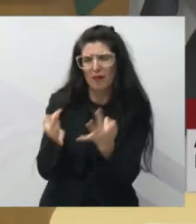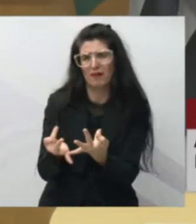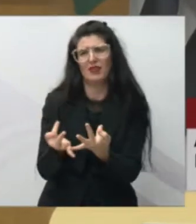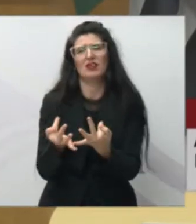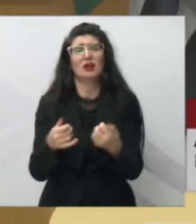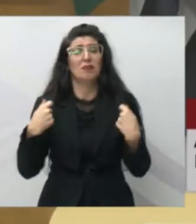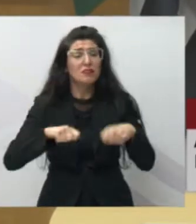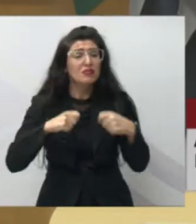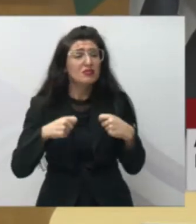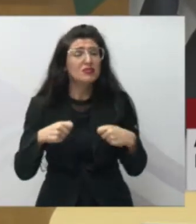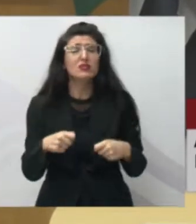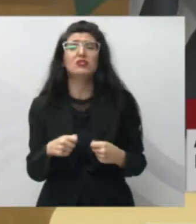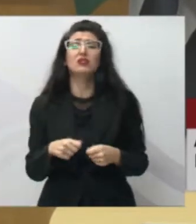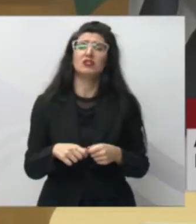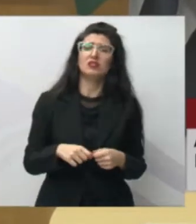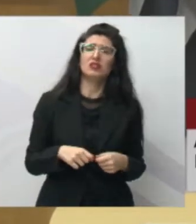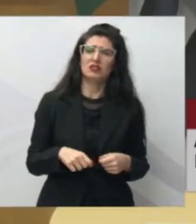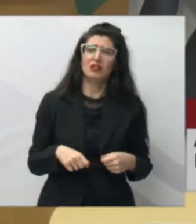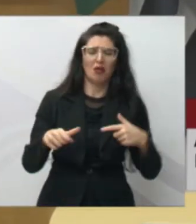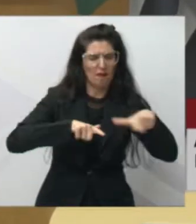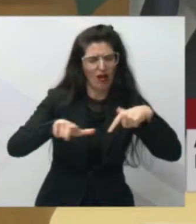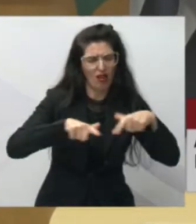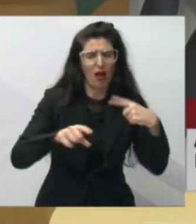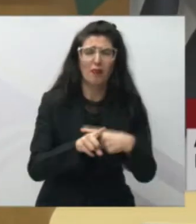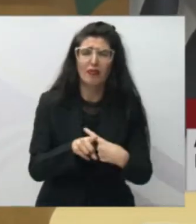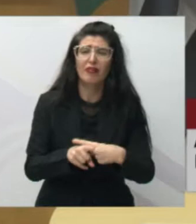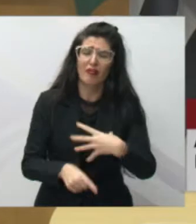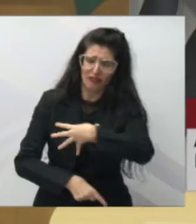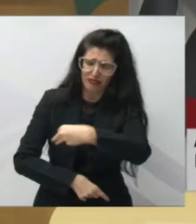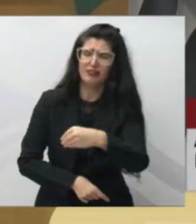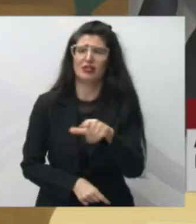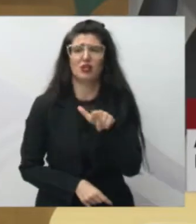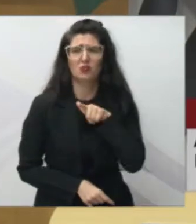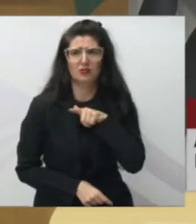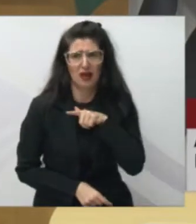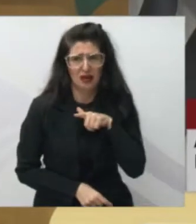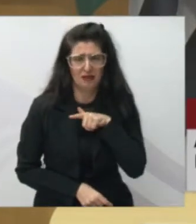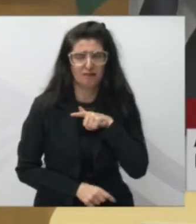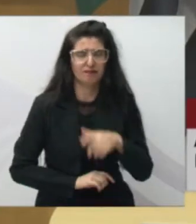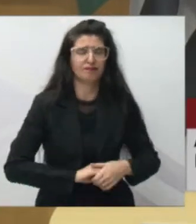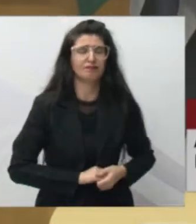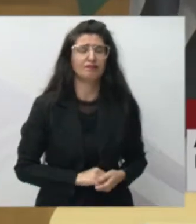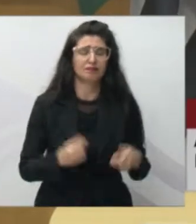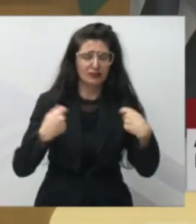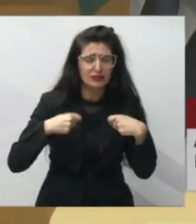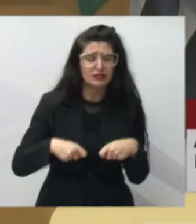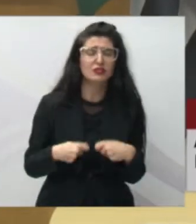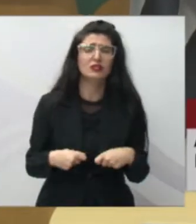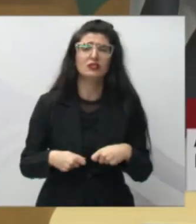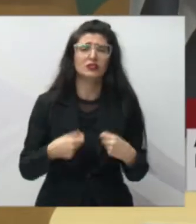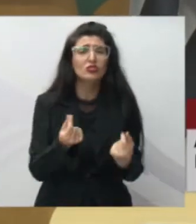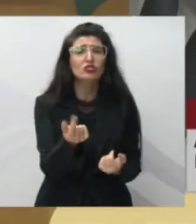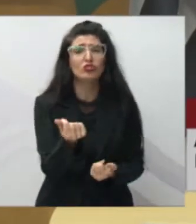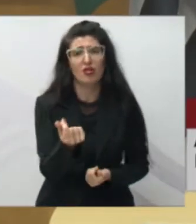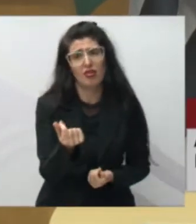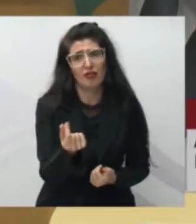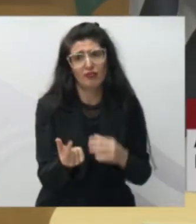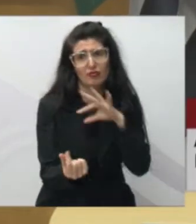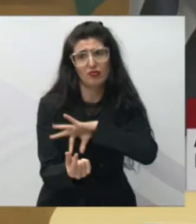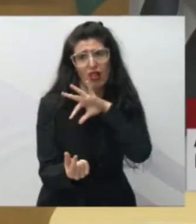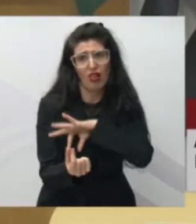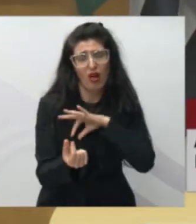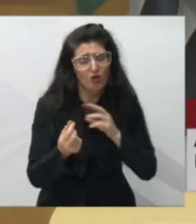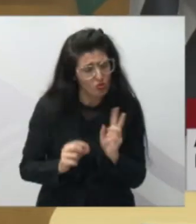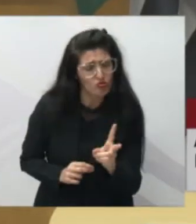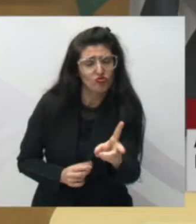de famílias, mães de família, que necessitam do seu salário. Então, conversando